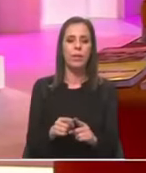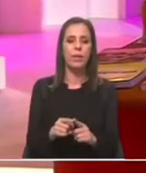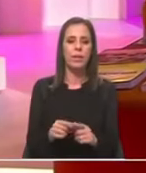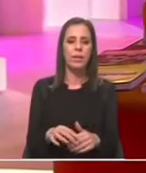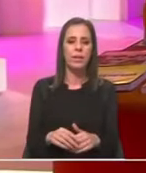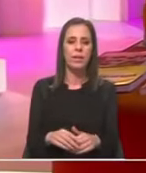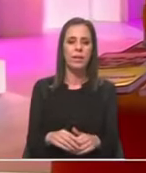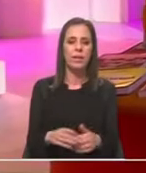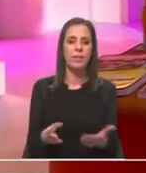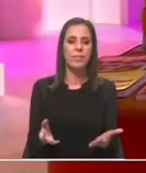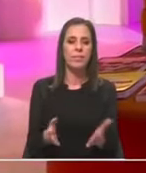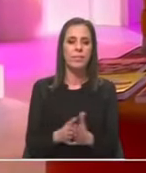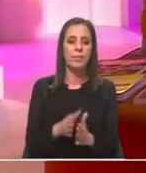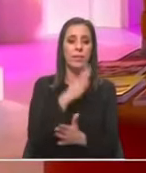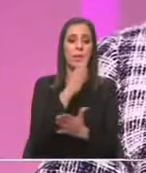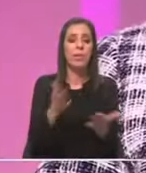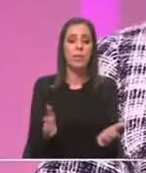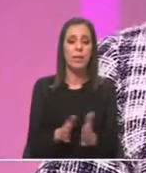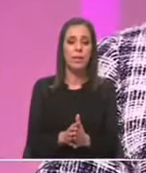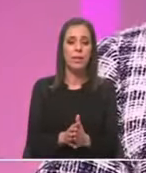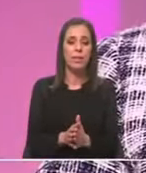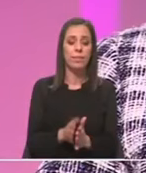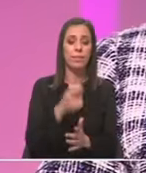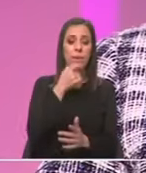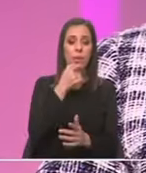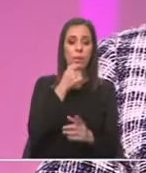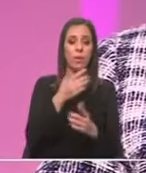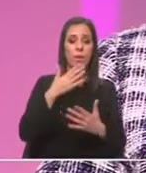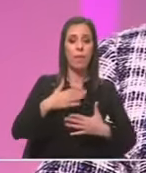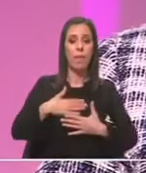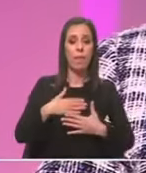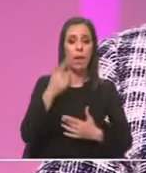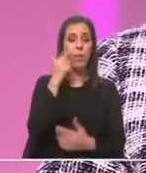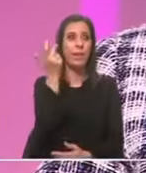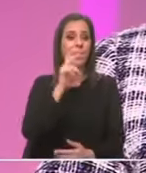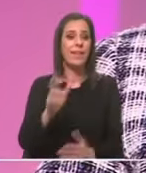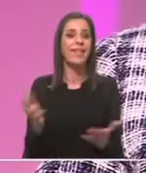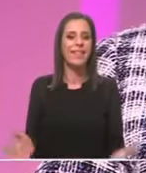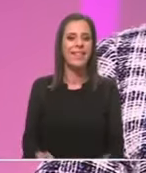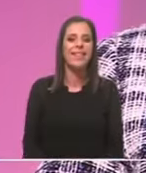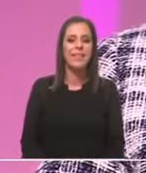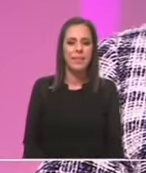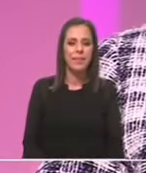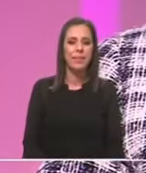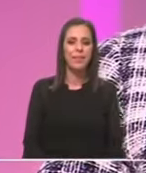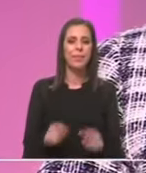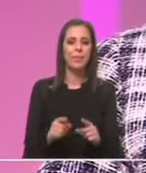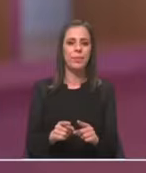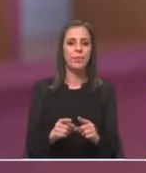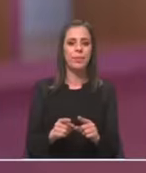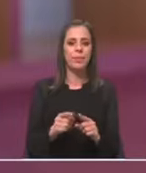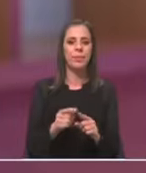não é como se diz não é asos netos é que nos dão a eternidade não dvida nenhuma mas eh olha